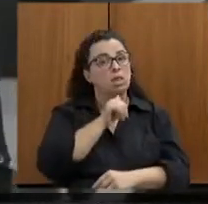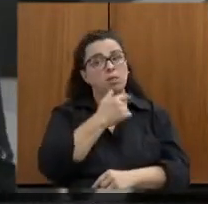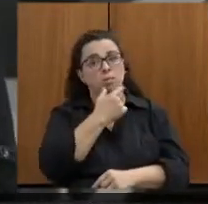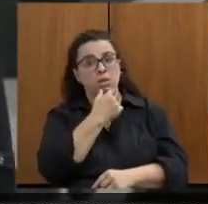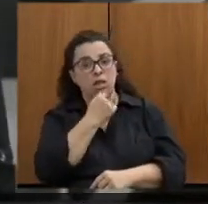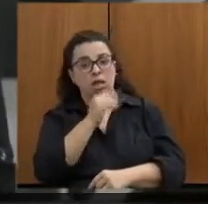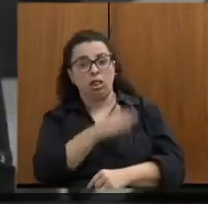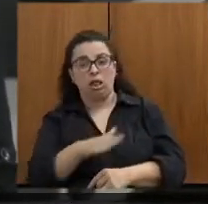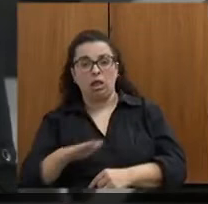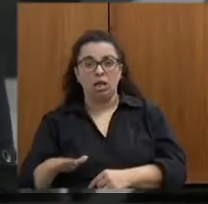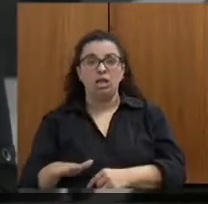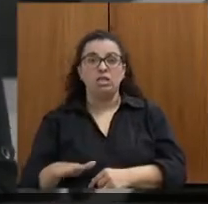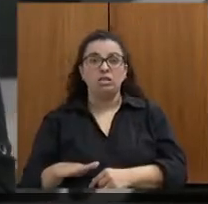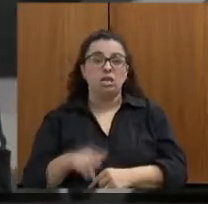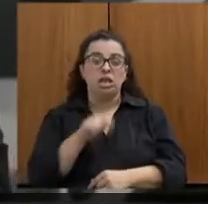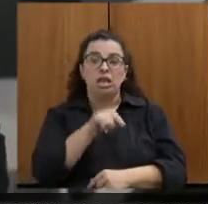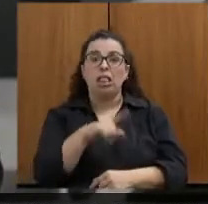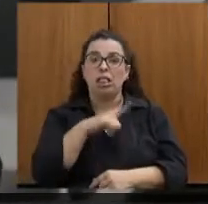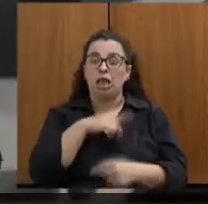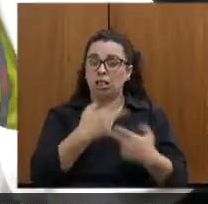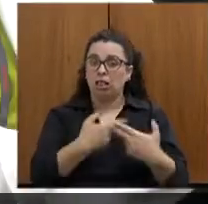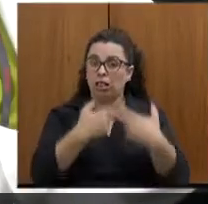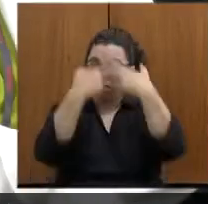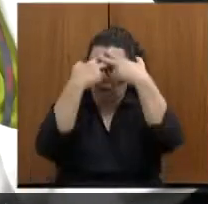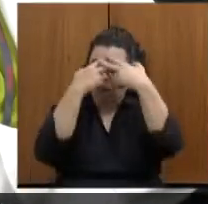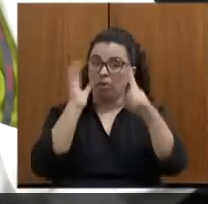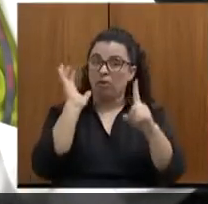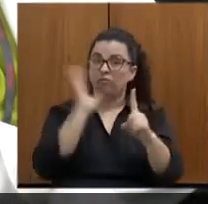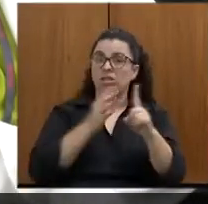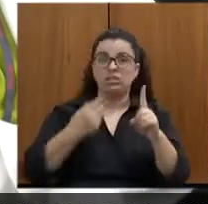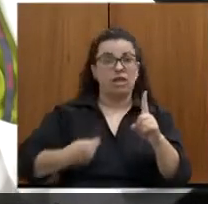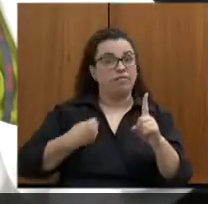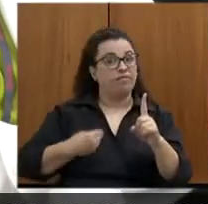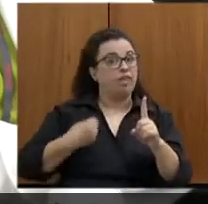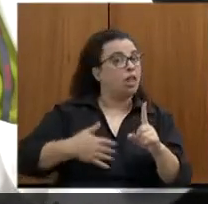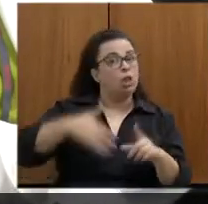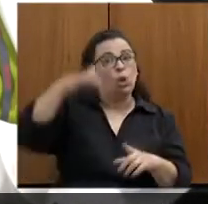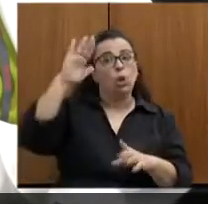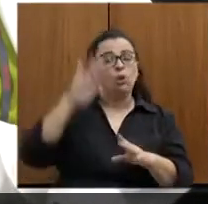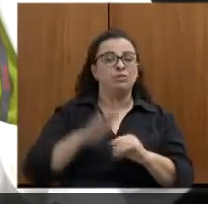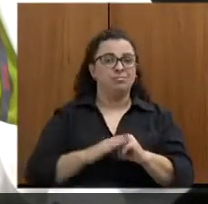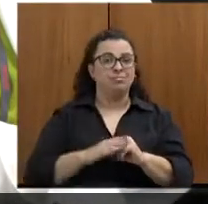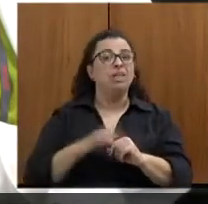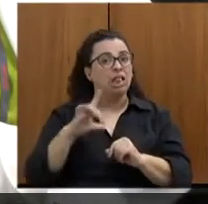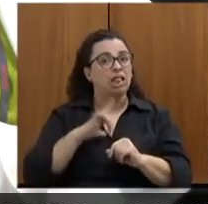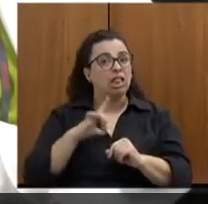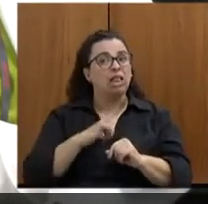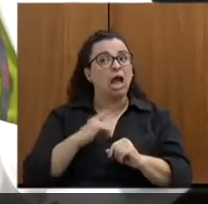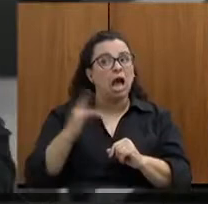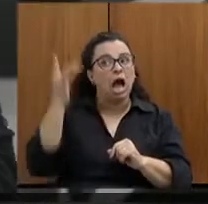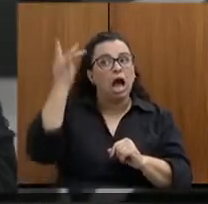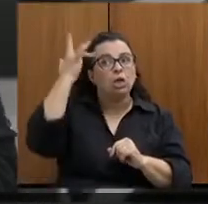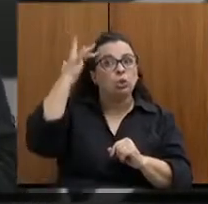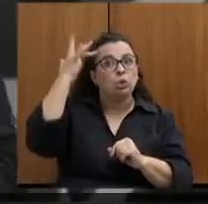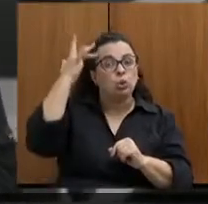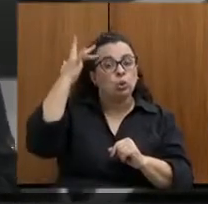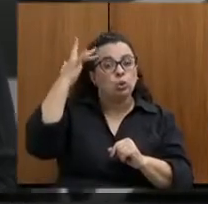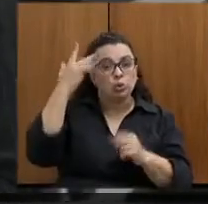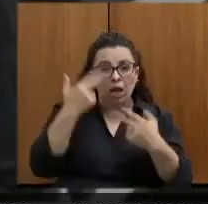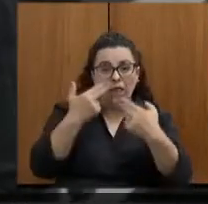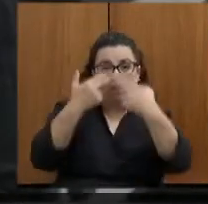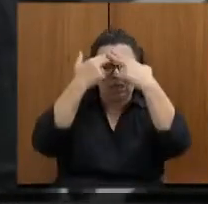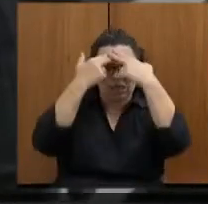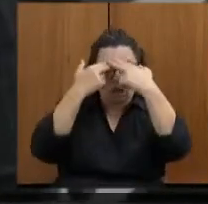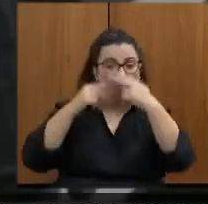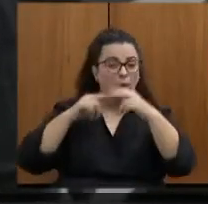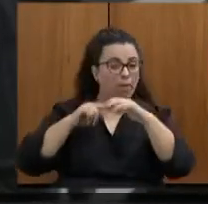que tem repercussão na vida toda, né? Inclusive, adultos relatam aí grandes e profundos sofrimentos e dificuldades